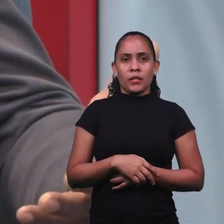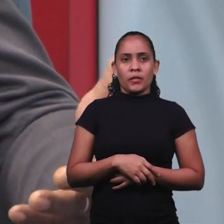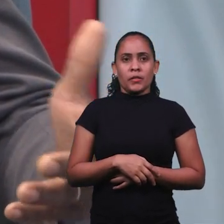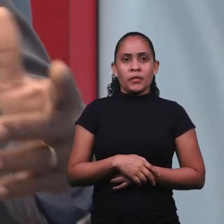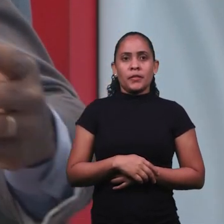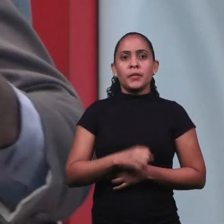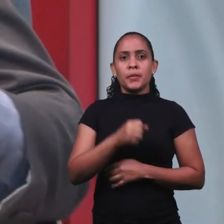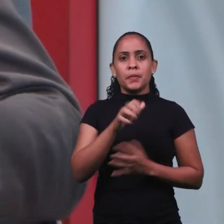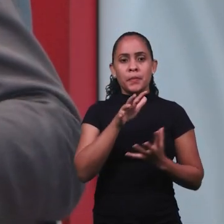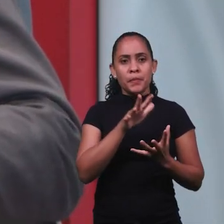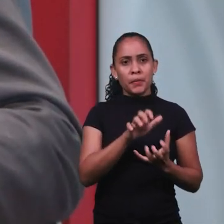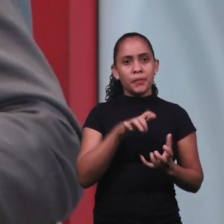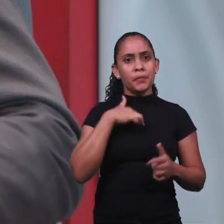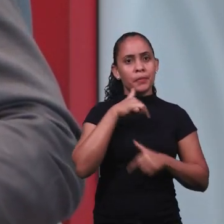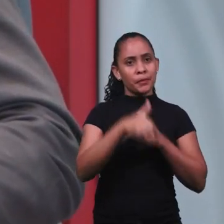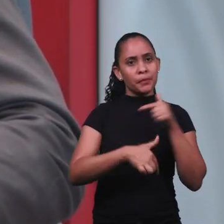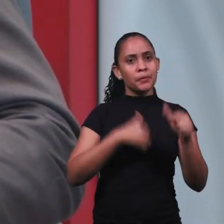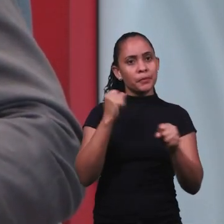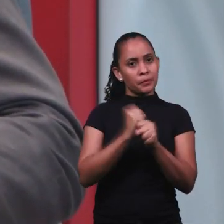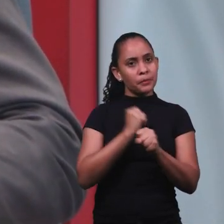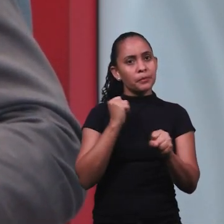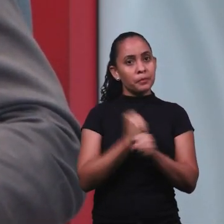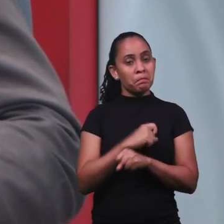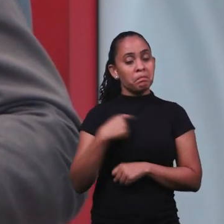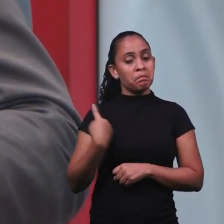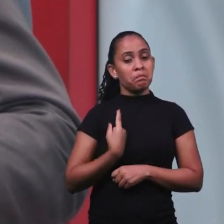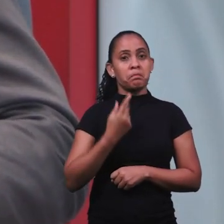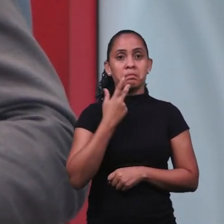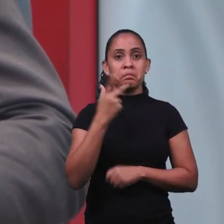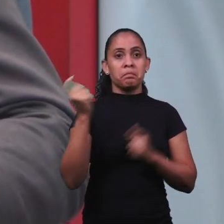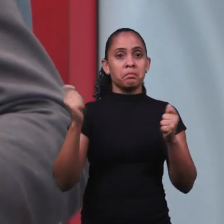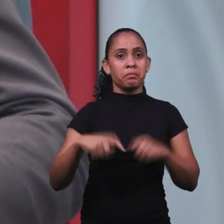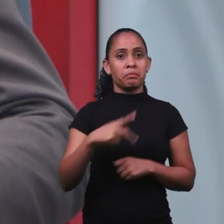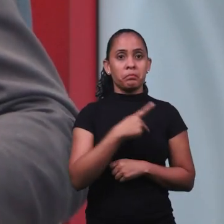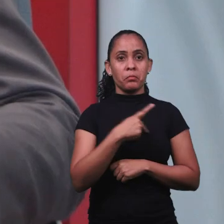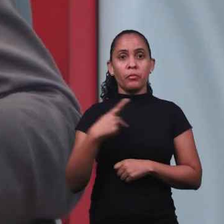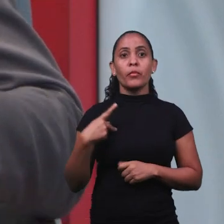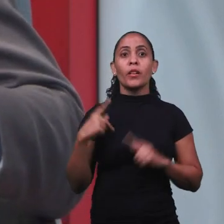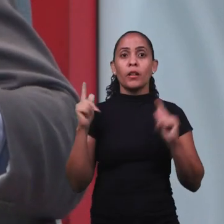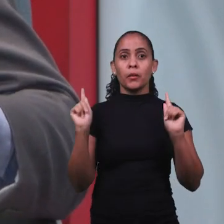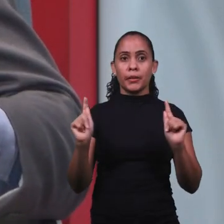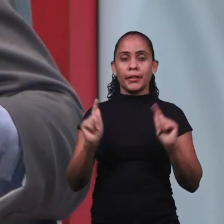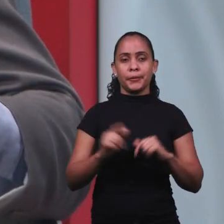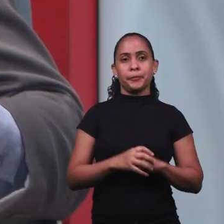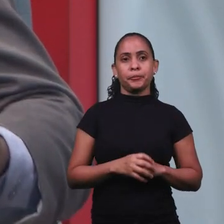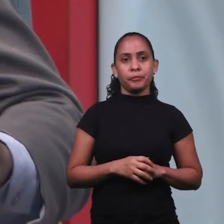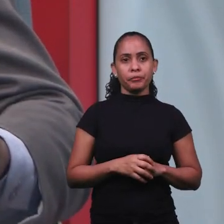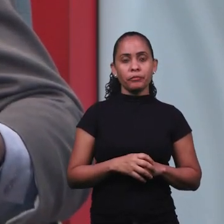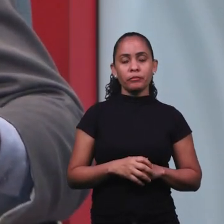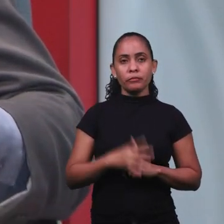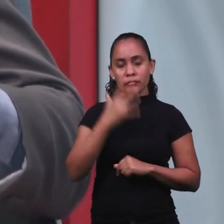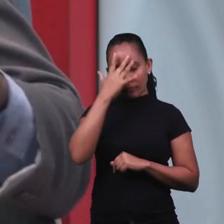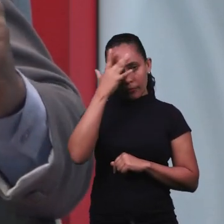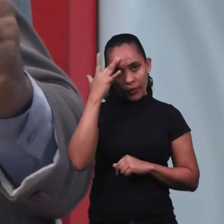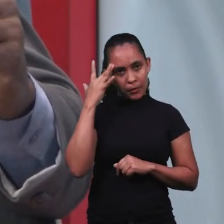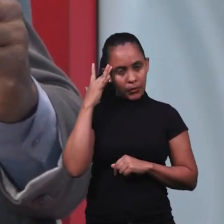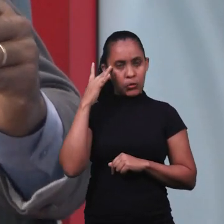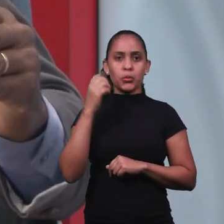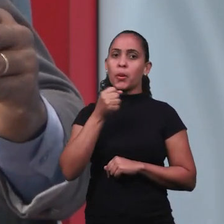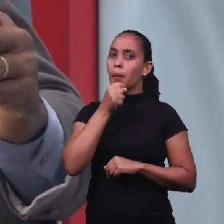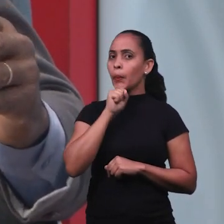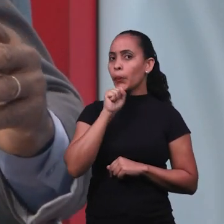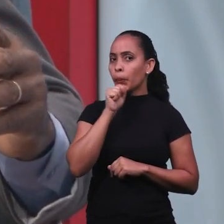obra. E eu posso afirmar, pastor, que o idoso, quando ele chega a